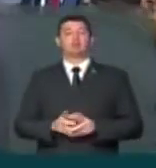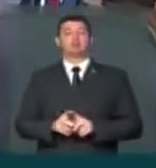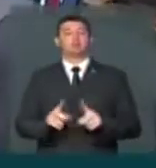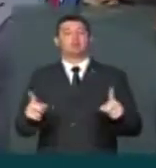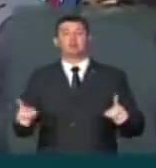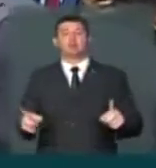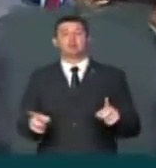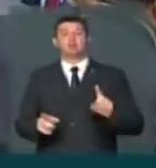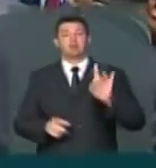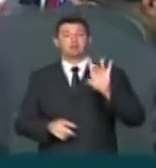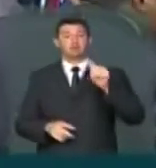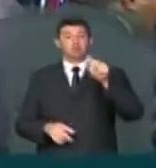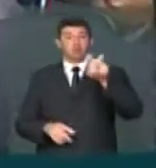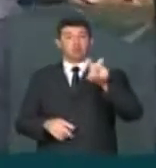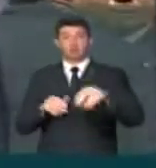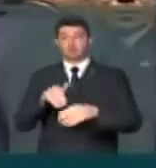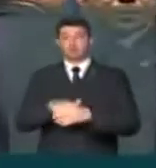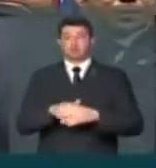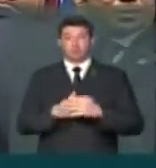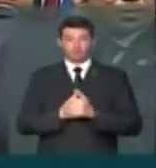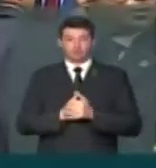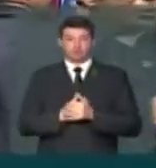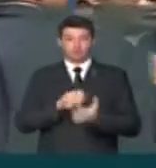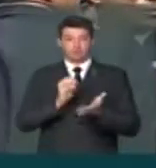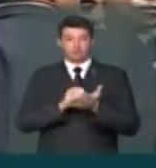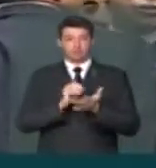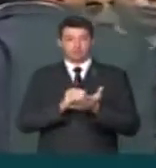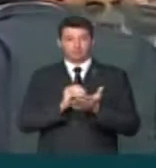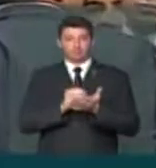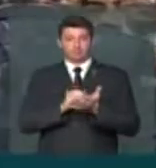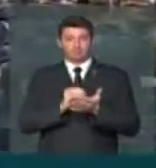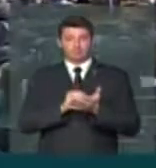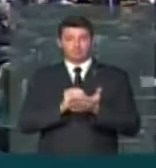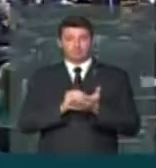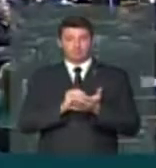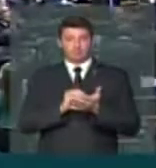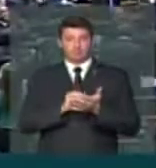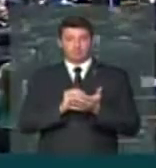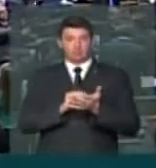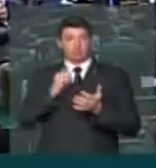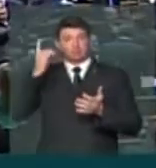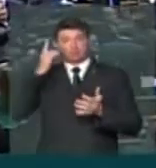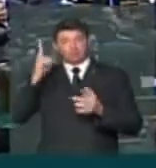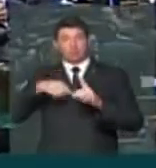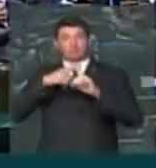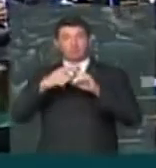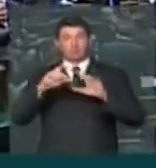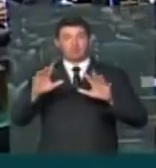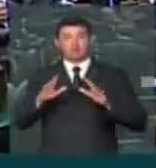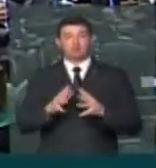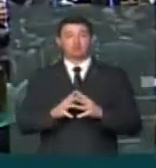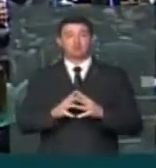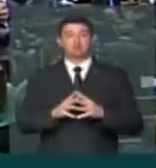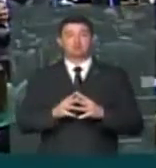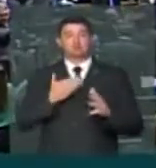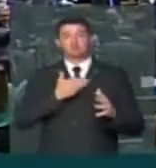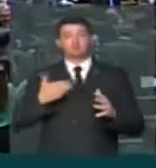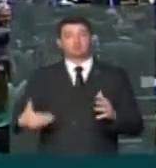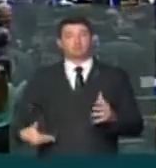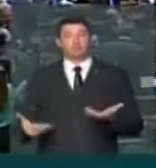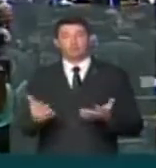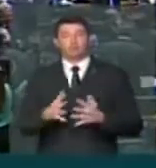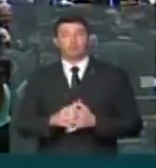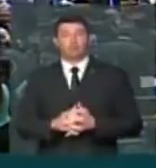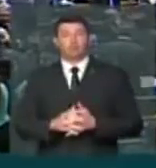que apenas 15 votaram sim, faltou ali levar mais deputados do governo